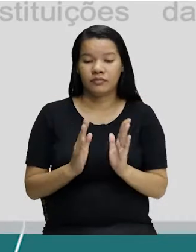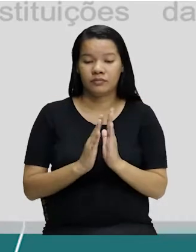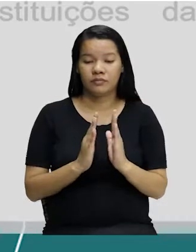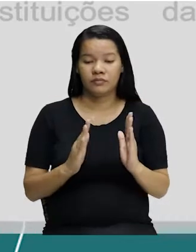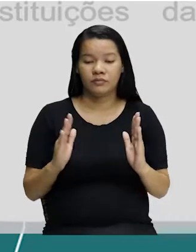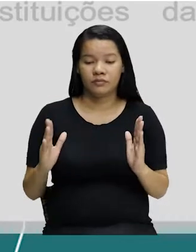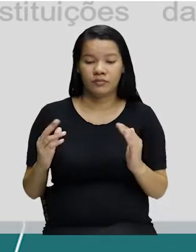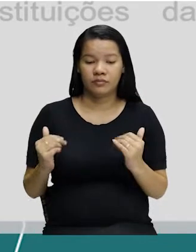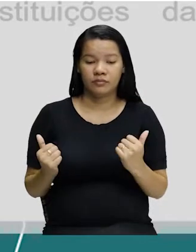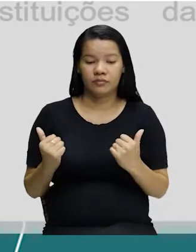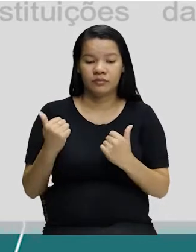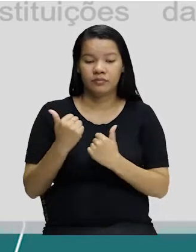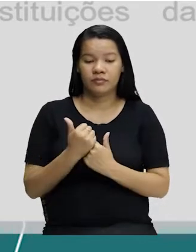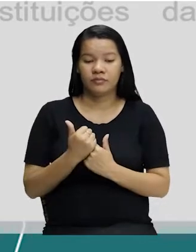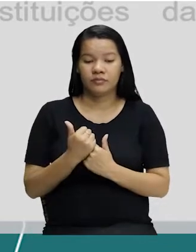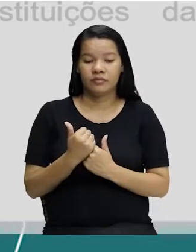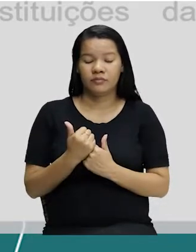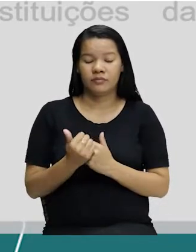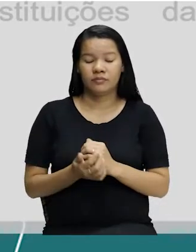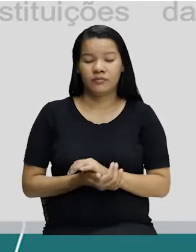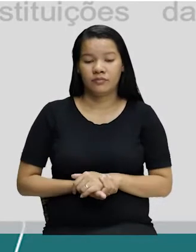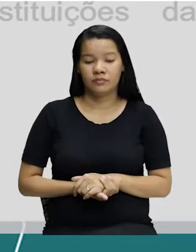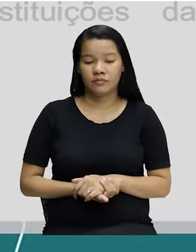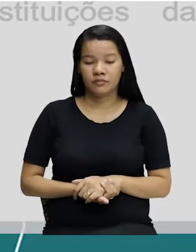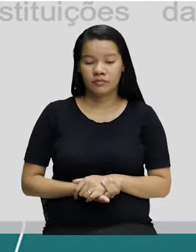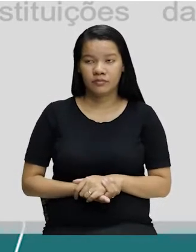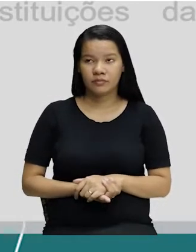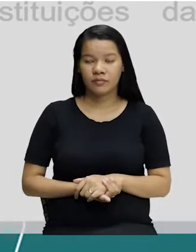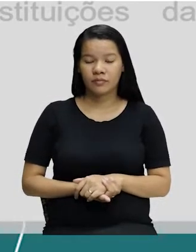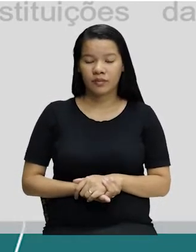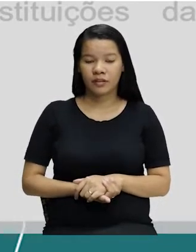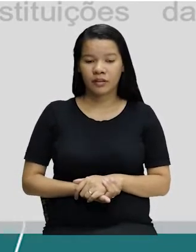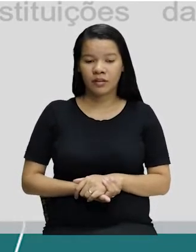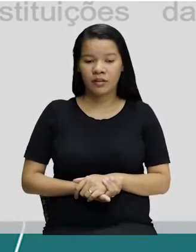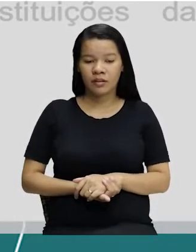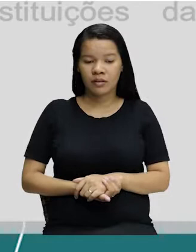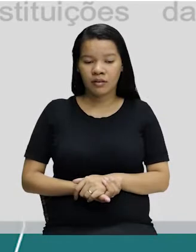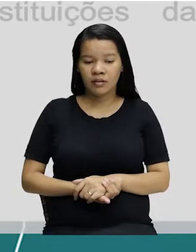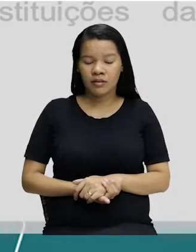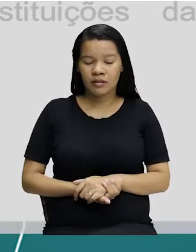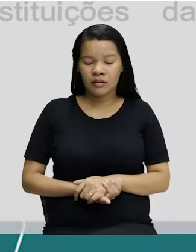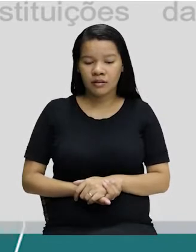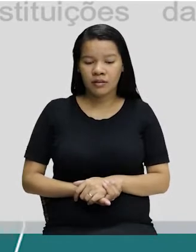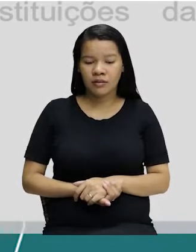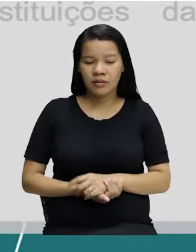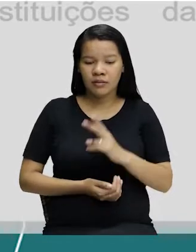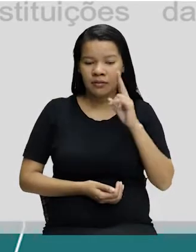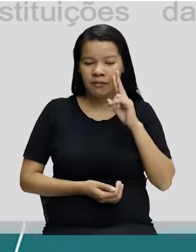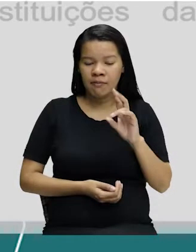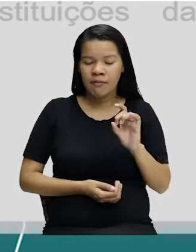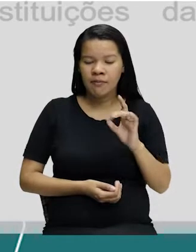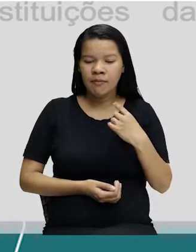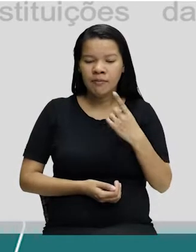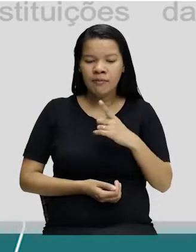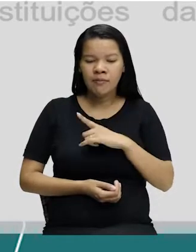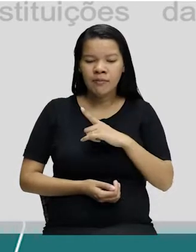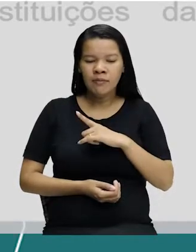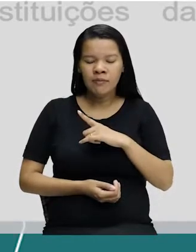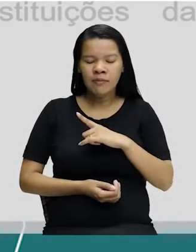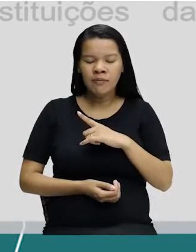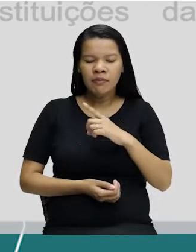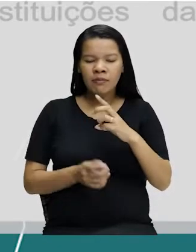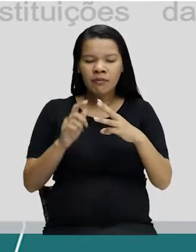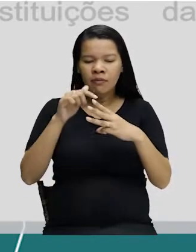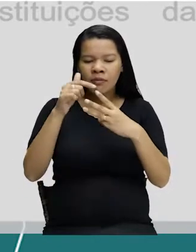de substituições das interrogações nas reações abaixo? Olha só, nós temos aqui